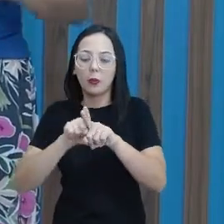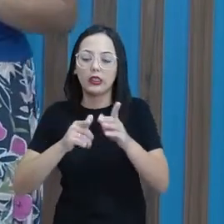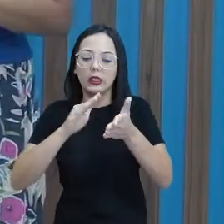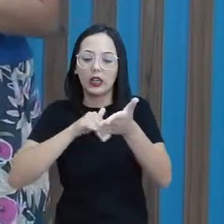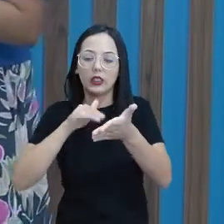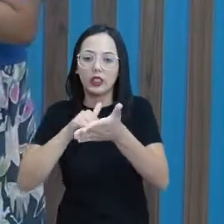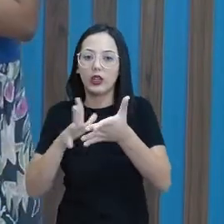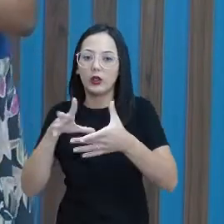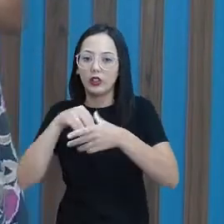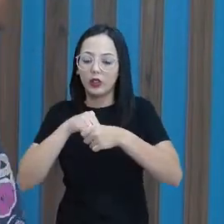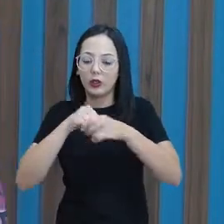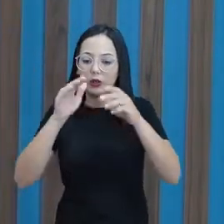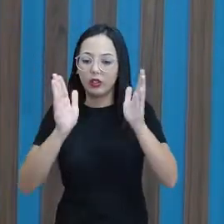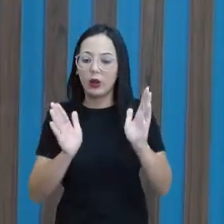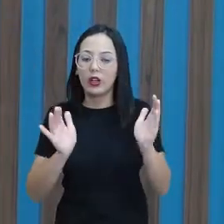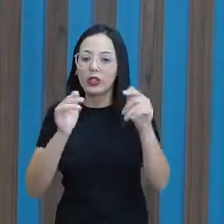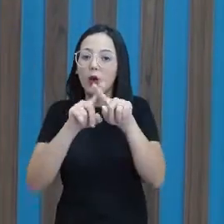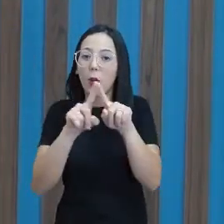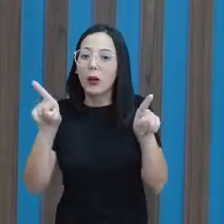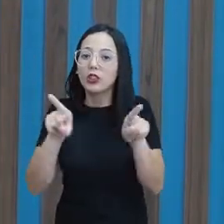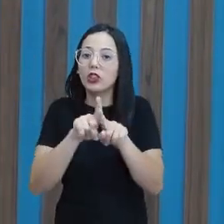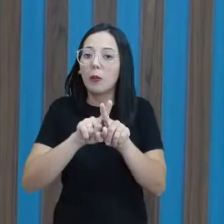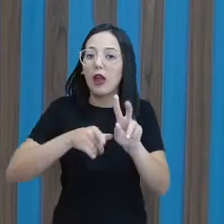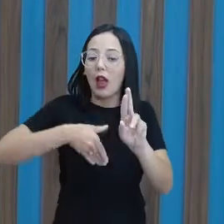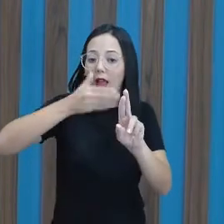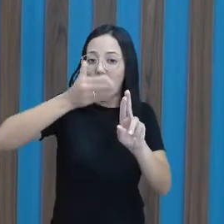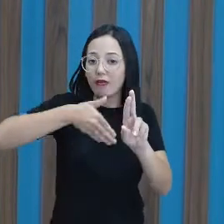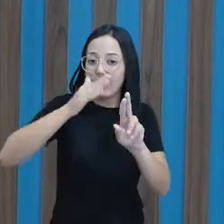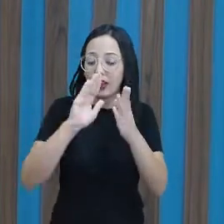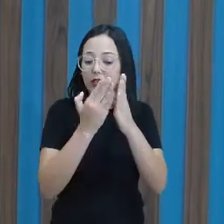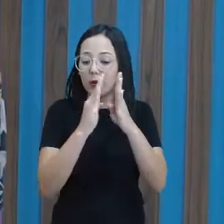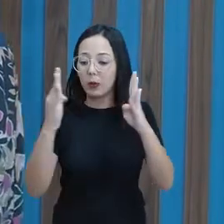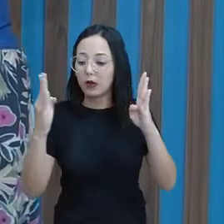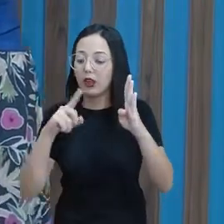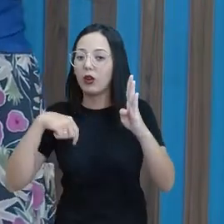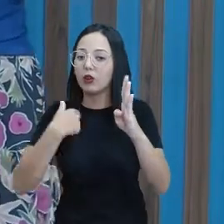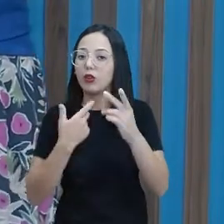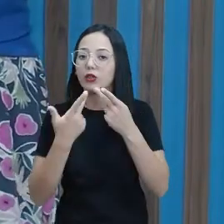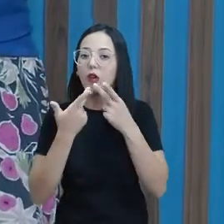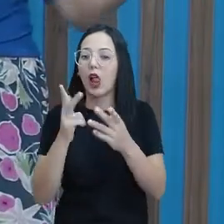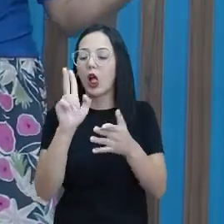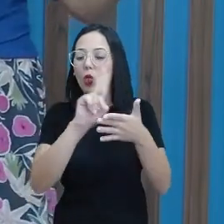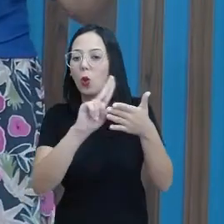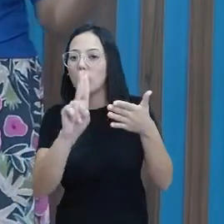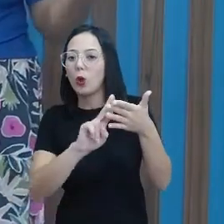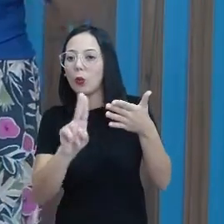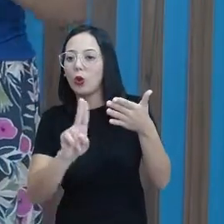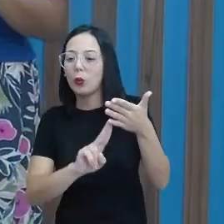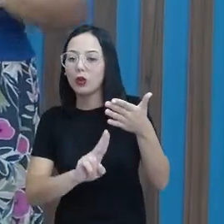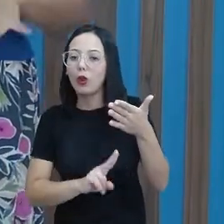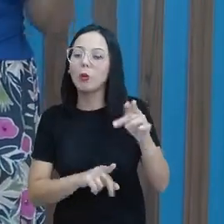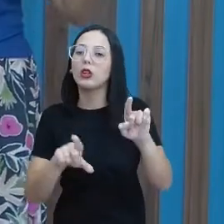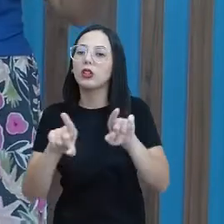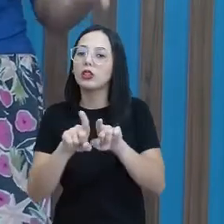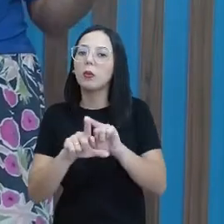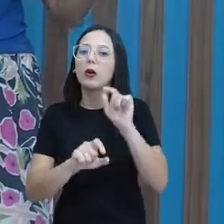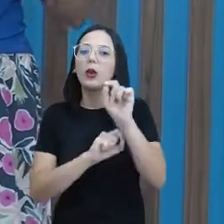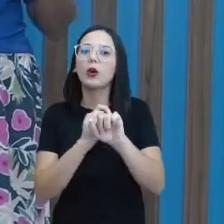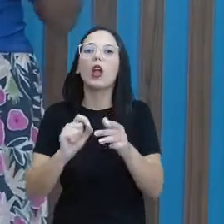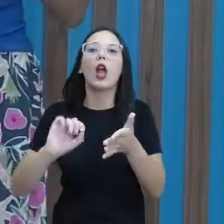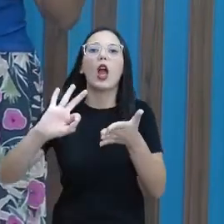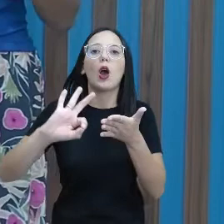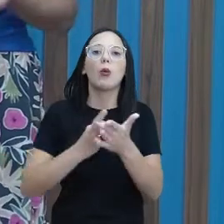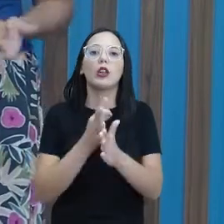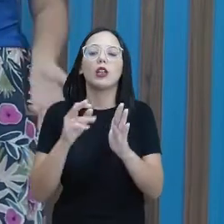tirado daquela oração. Nas referências bibliográficas, quando a gente vai indicar o nome, o ano do autor, e nas rubricas das